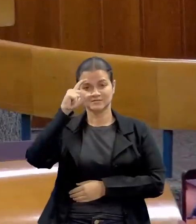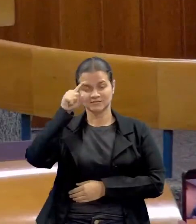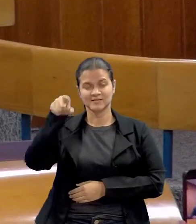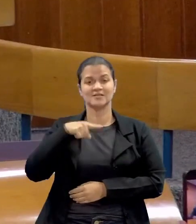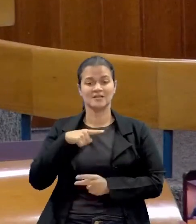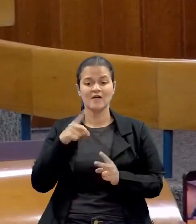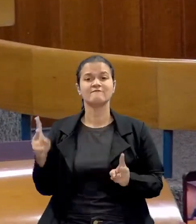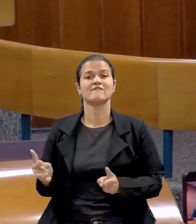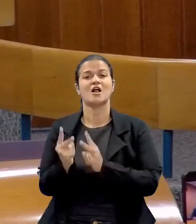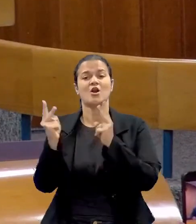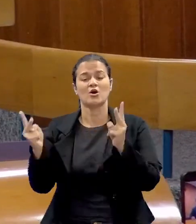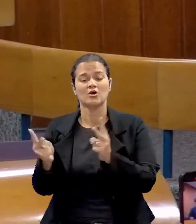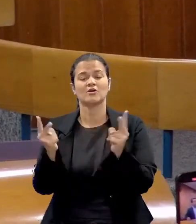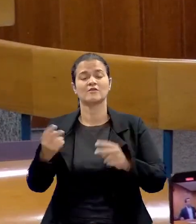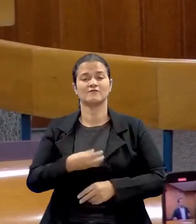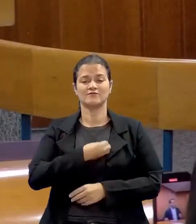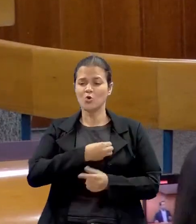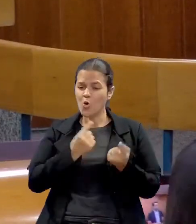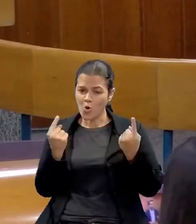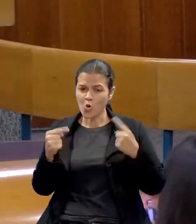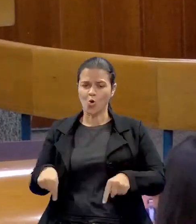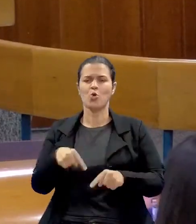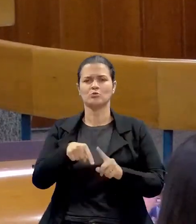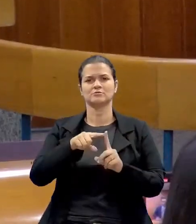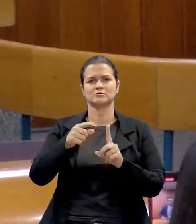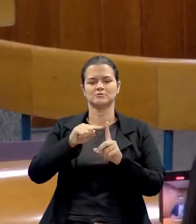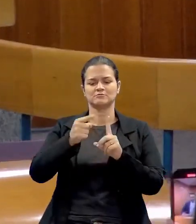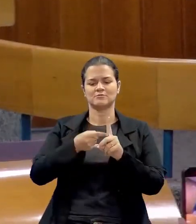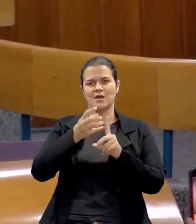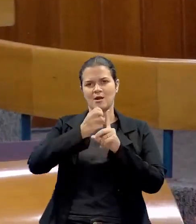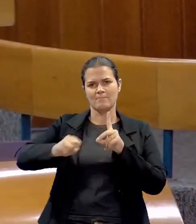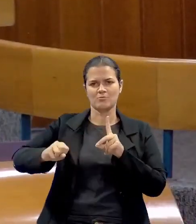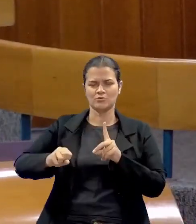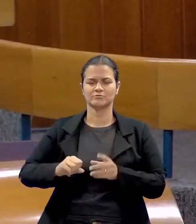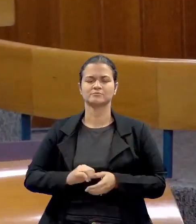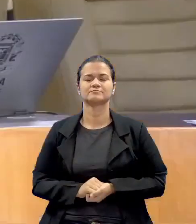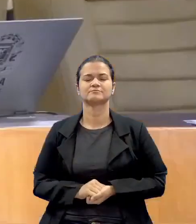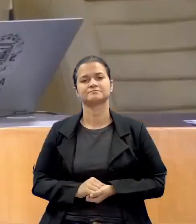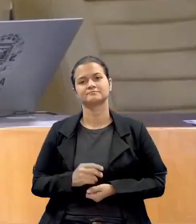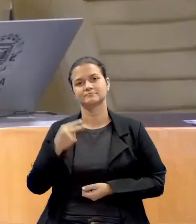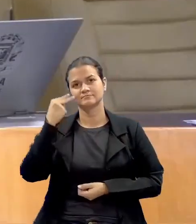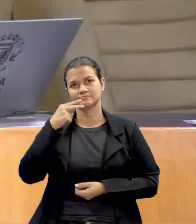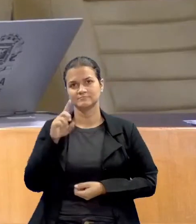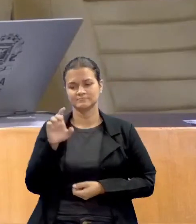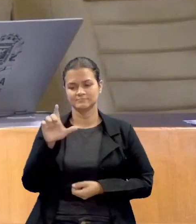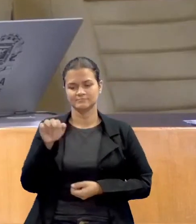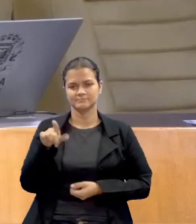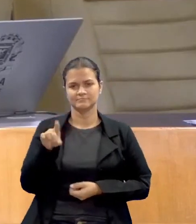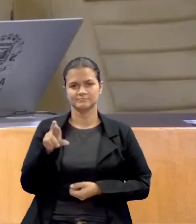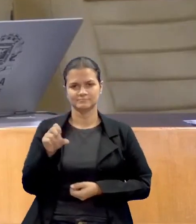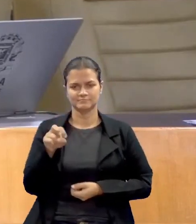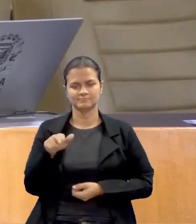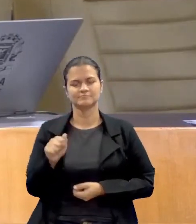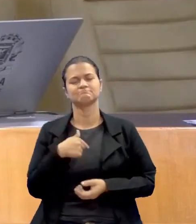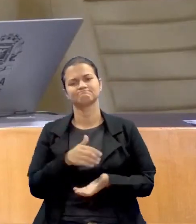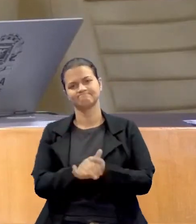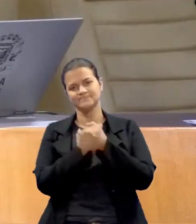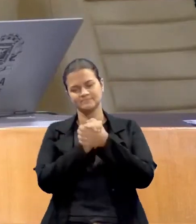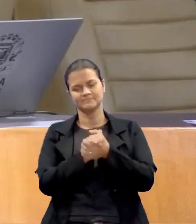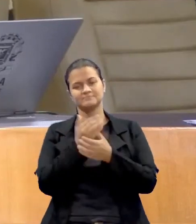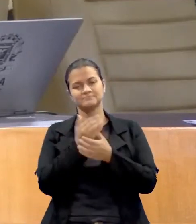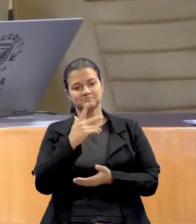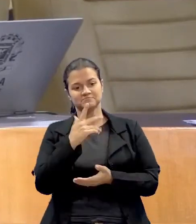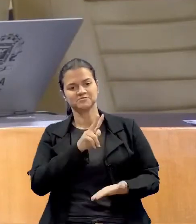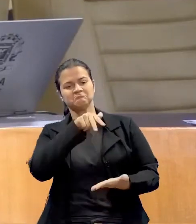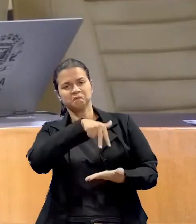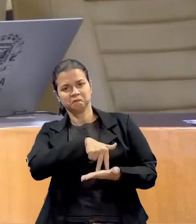vida contra o aborto. Vereador Leandro Sena, quero lhe parabenizar que Vossa Excelência subiu hoje à